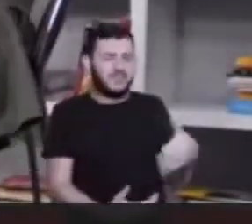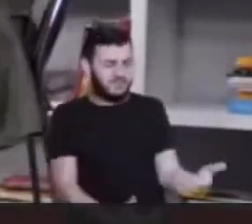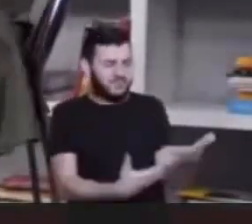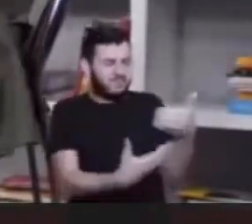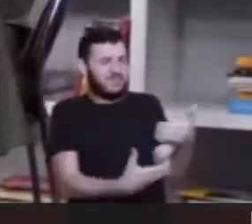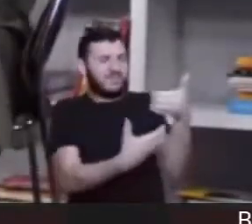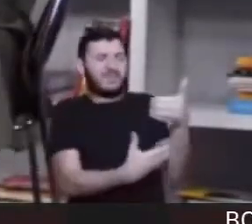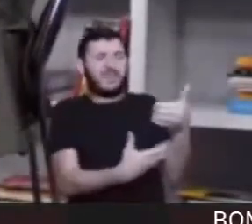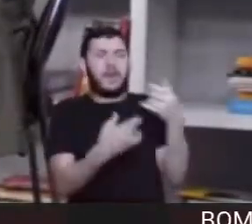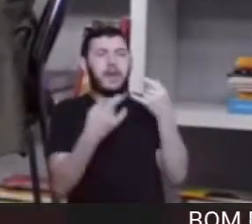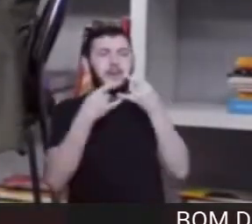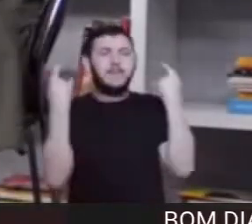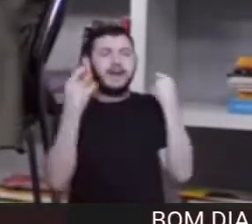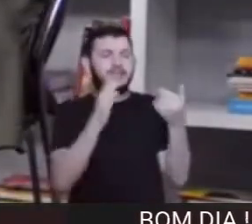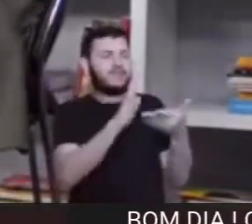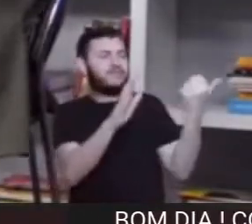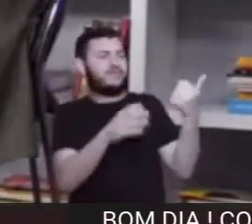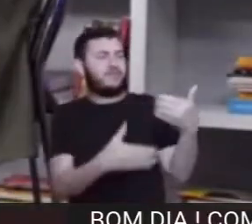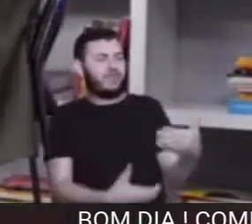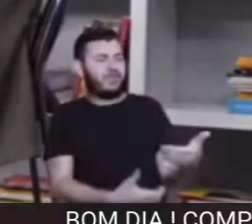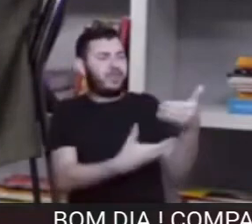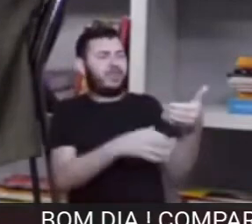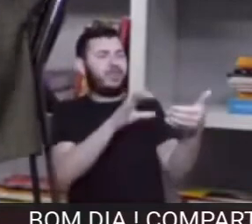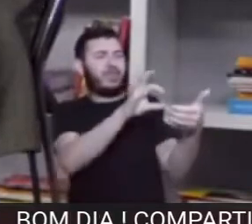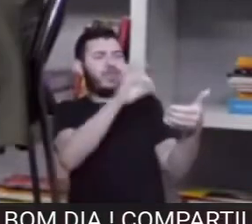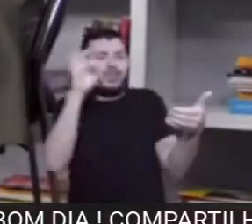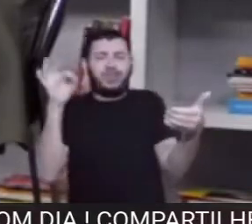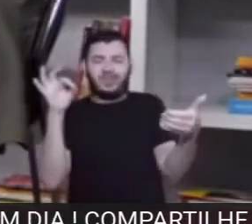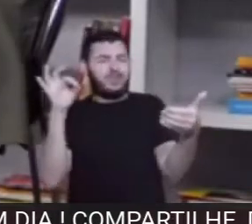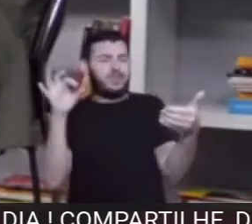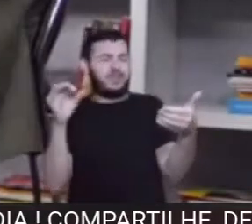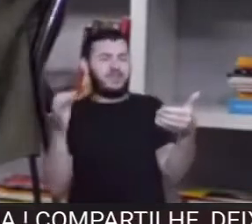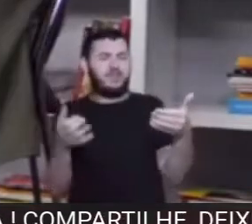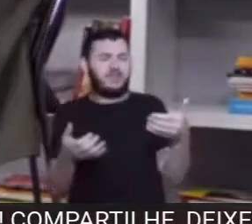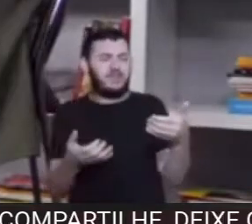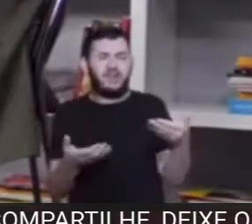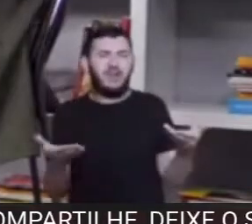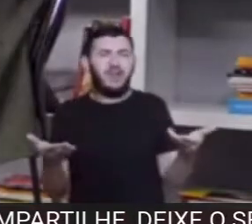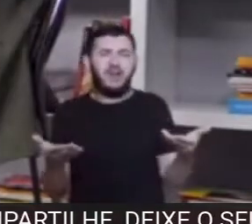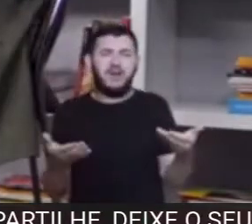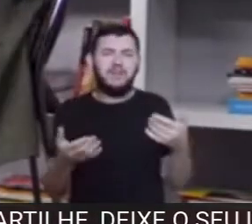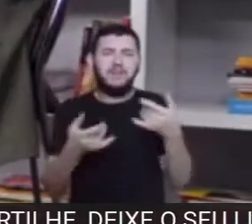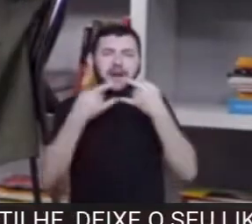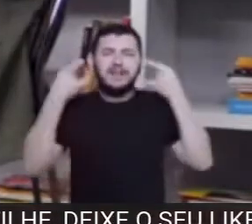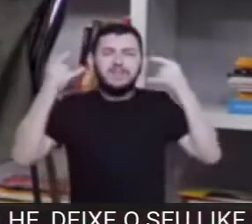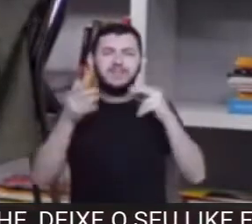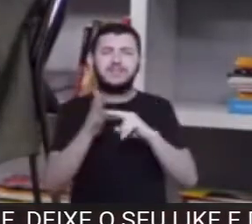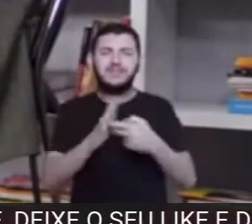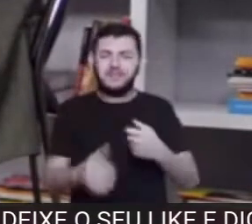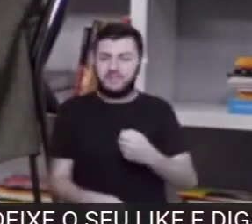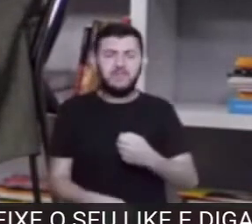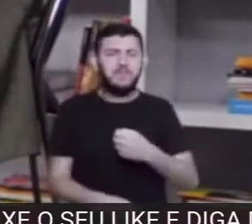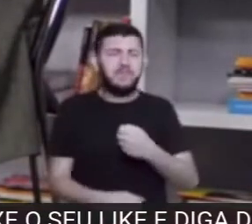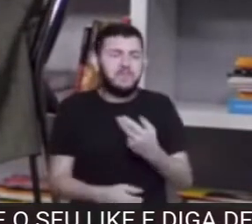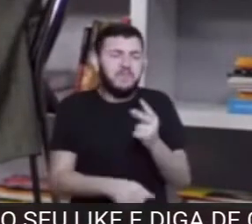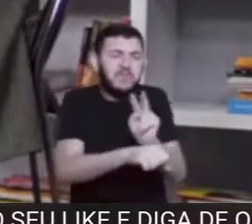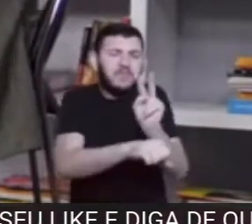é a proteção num país onde que não tem vacina para todos e não existe vacina para crianças. Num país